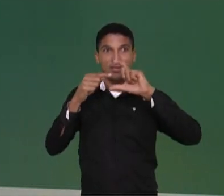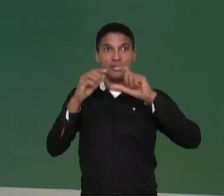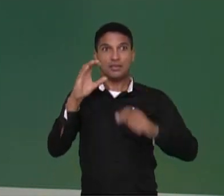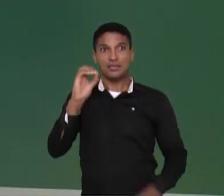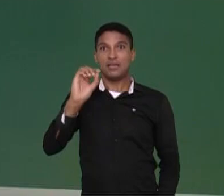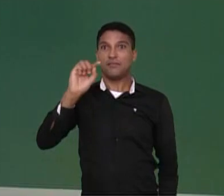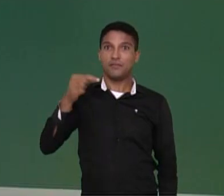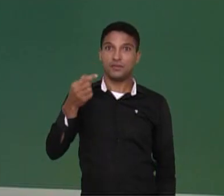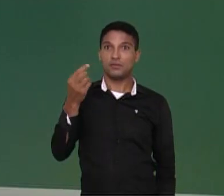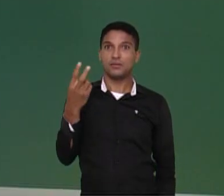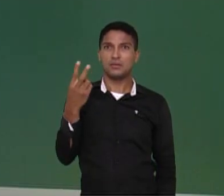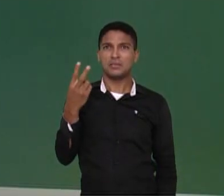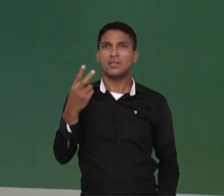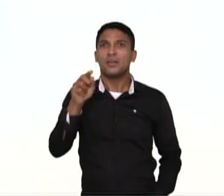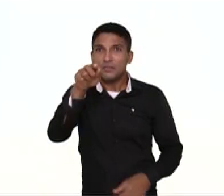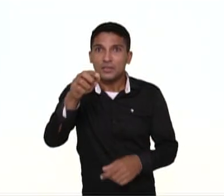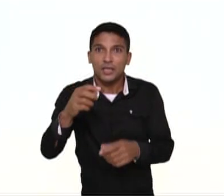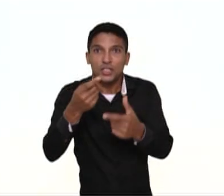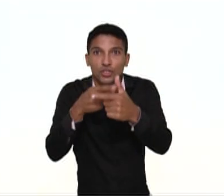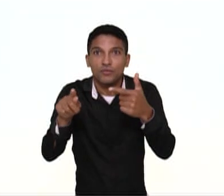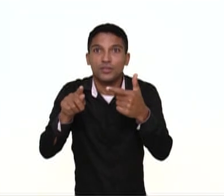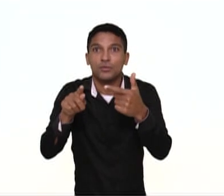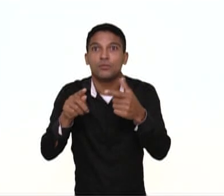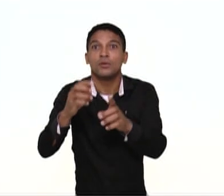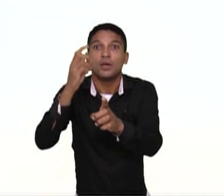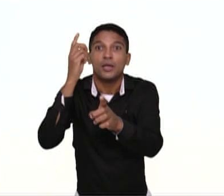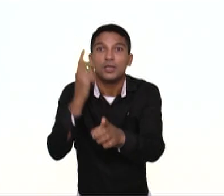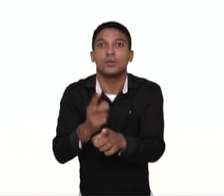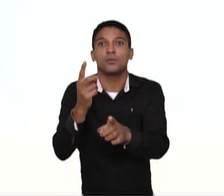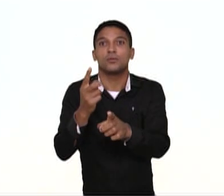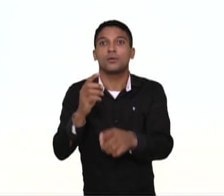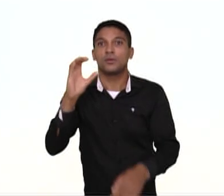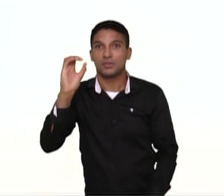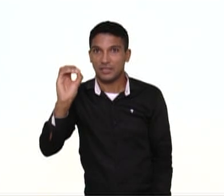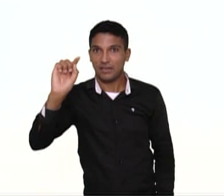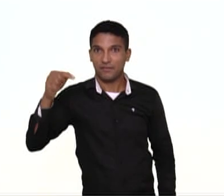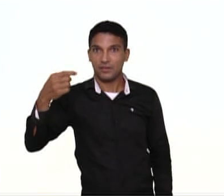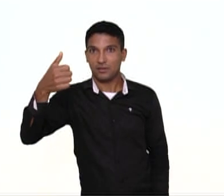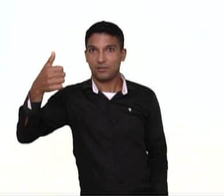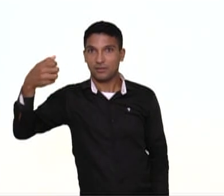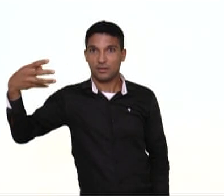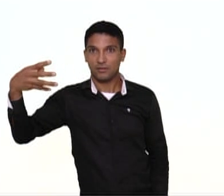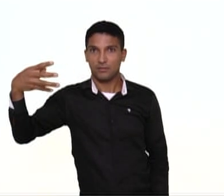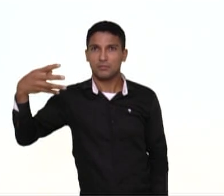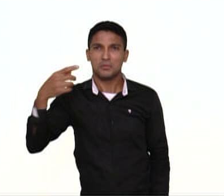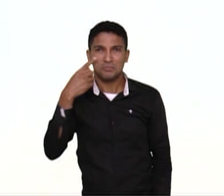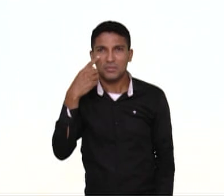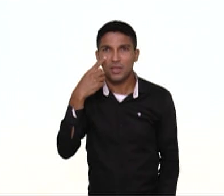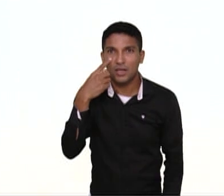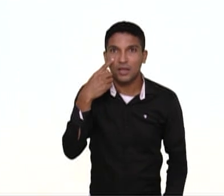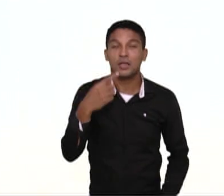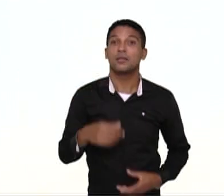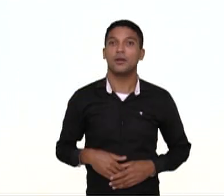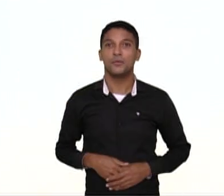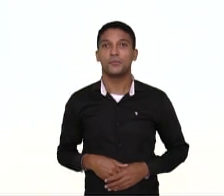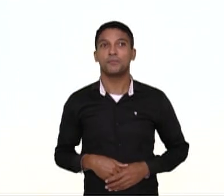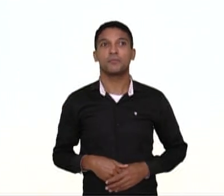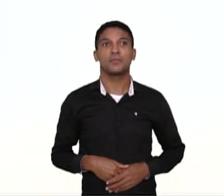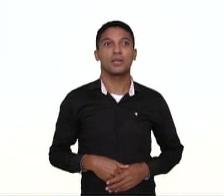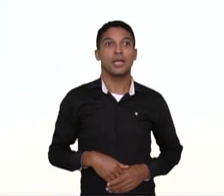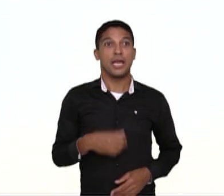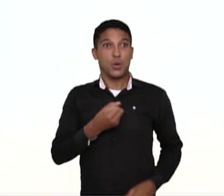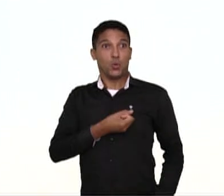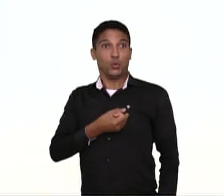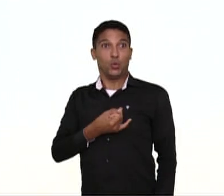fato fundamental, pois essa razão é a mesma para toda a circunferência. Em toda a circunferência, se você realizar esse